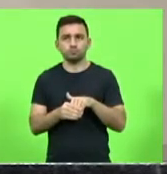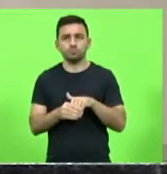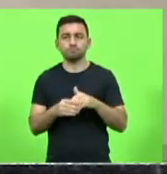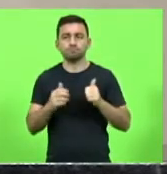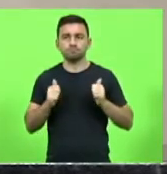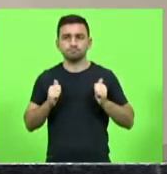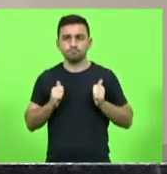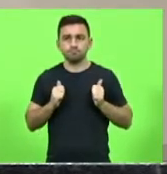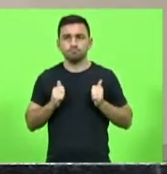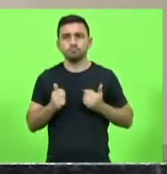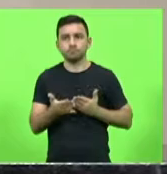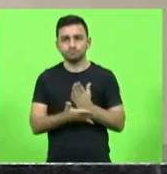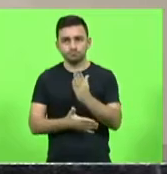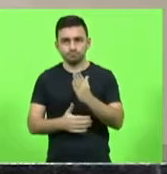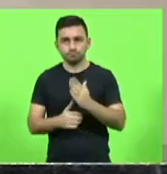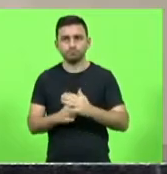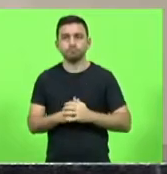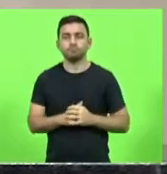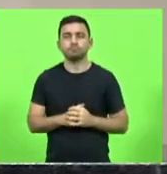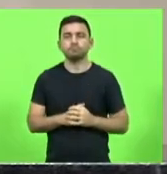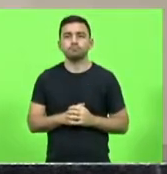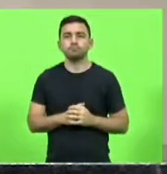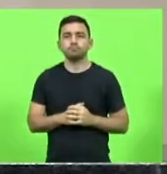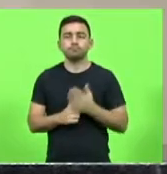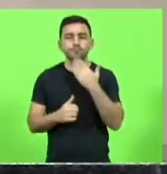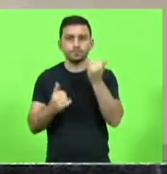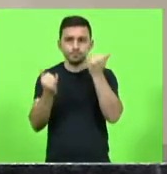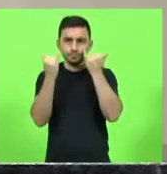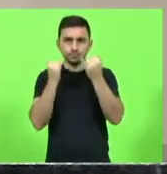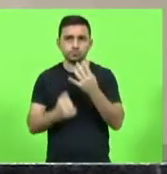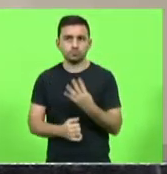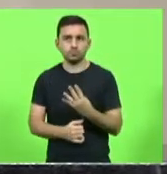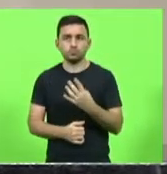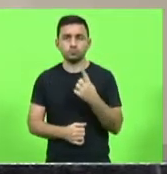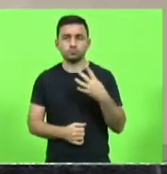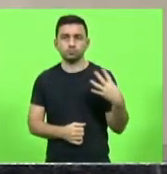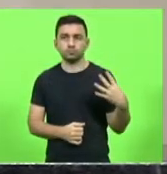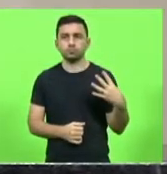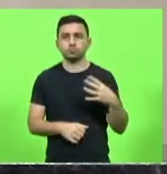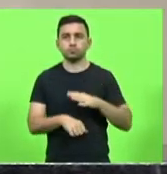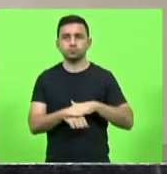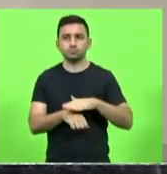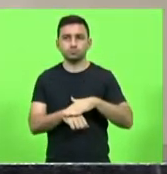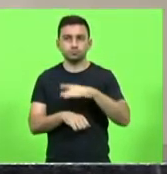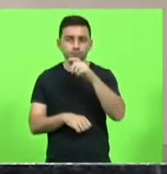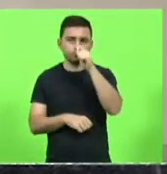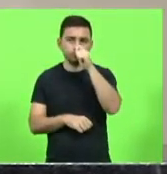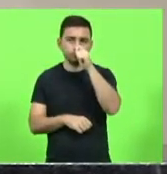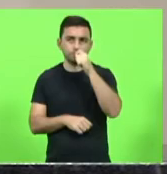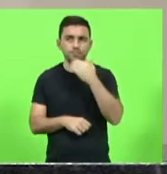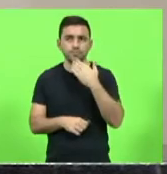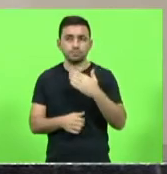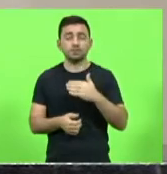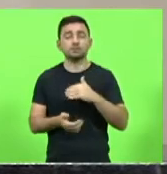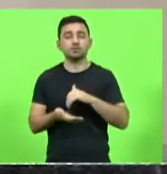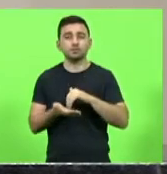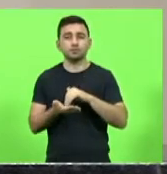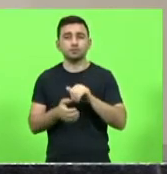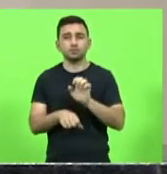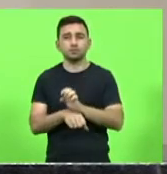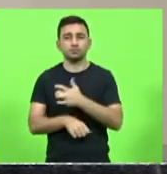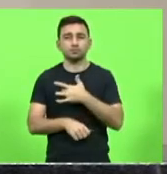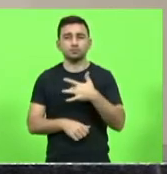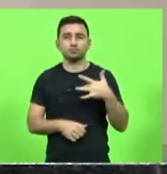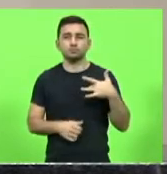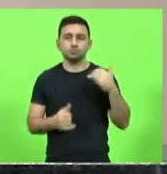encontra. Aprovado por unanimidade. Pedido de informação 414, autor deputado João Amin, solicitando ao secretário de Estado da Saúde